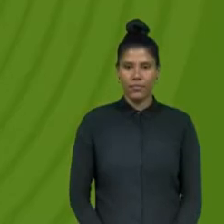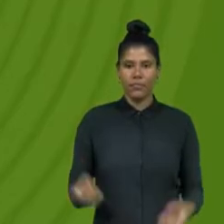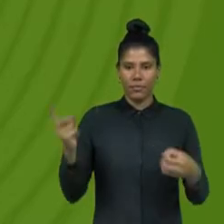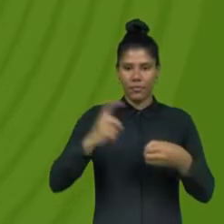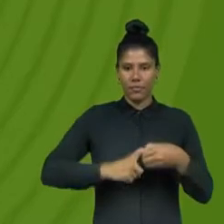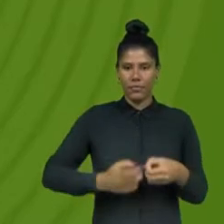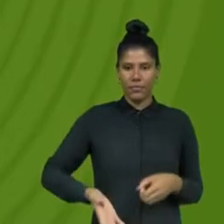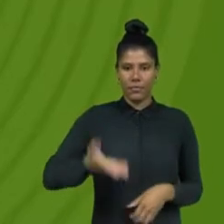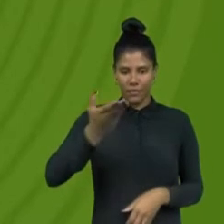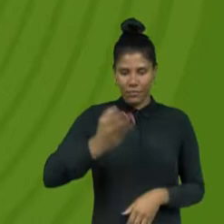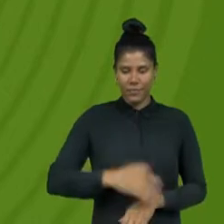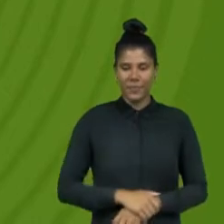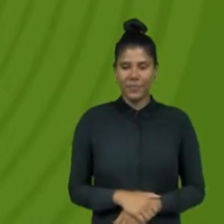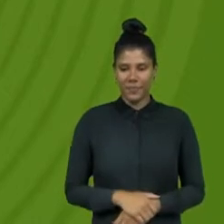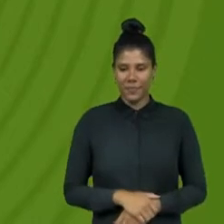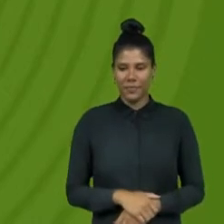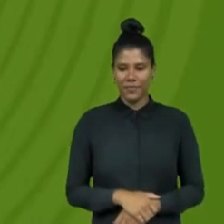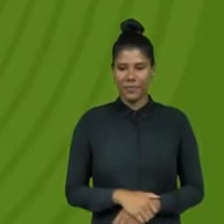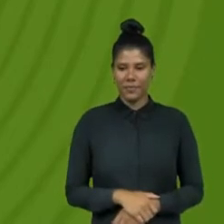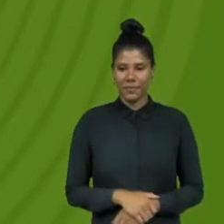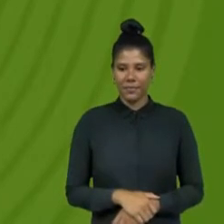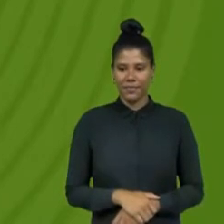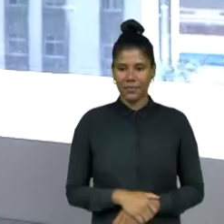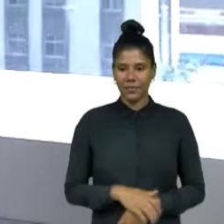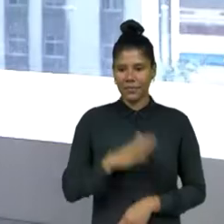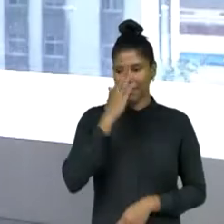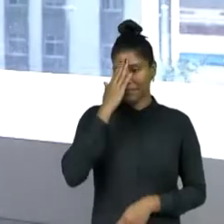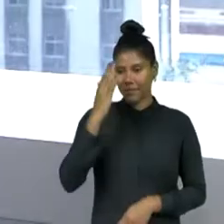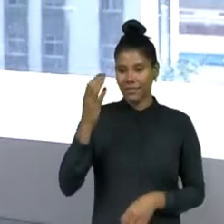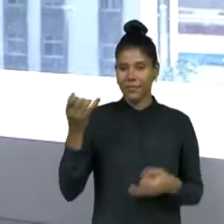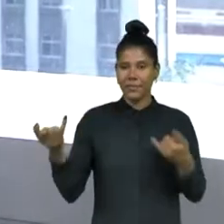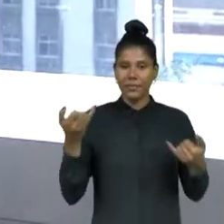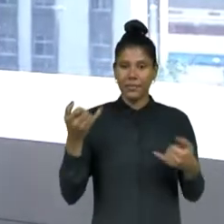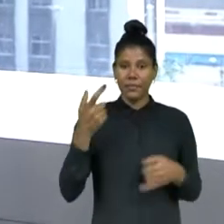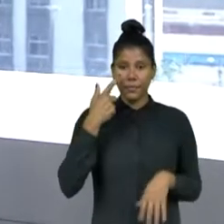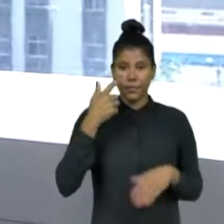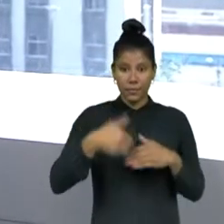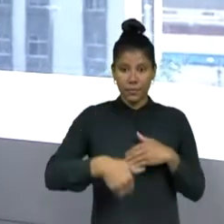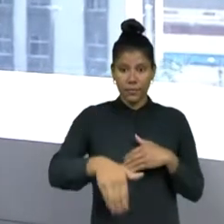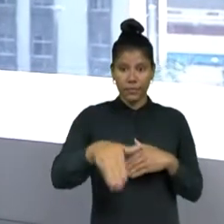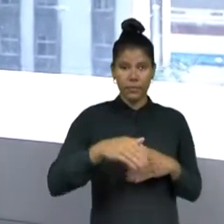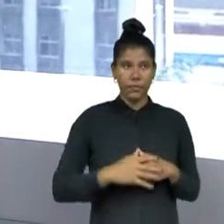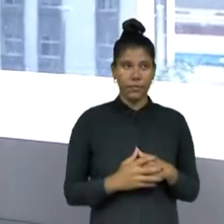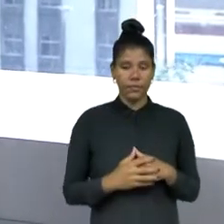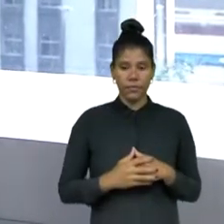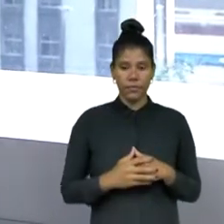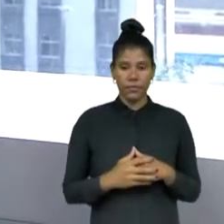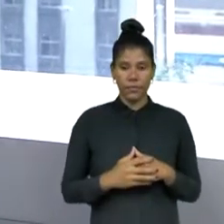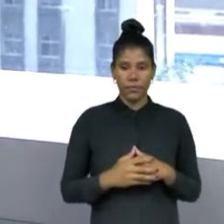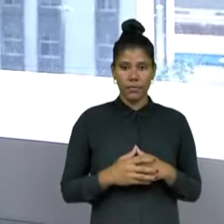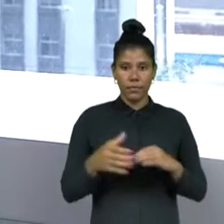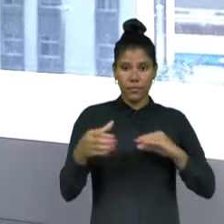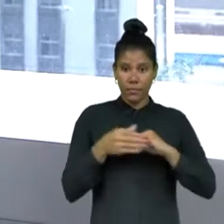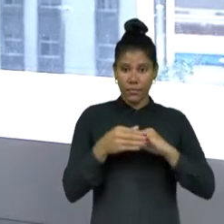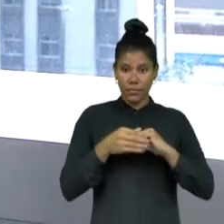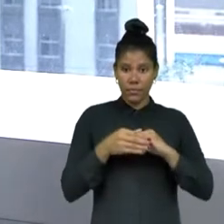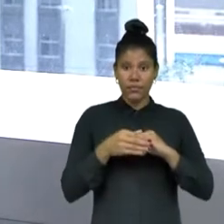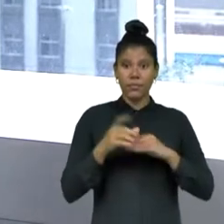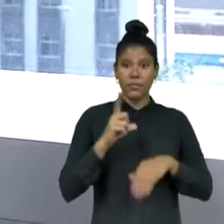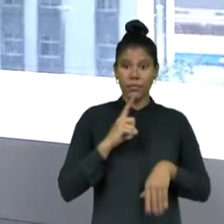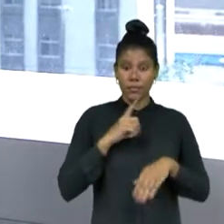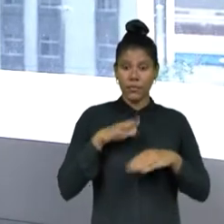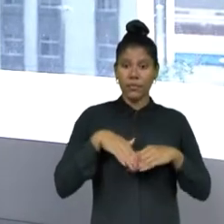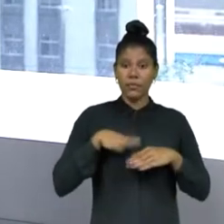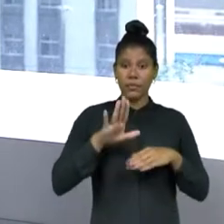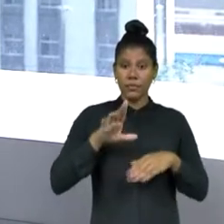você. Obrigado, viu, Renato, pelas suas informações. Veja a seguir, indústria calçadista brasileira gerou mais de 20